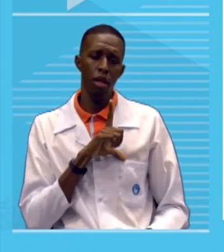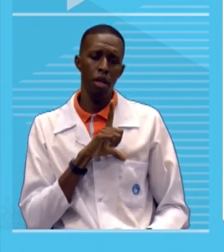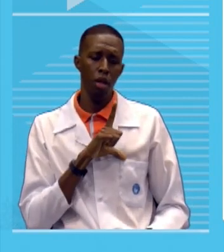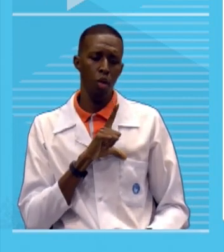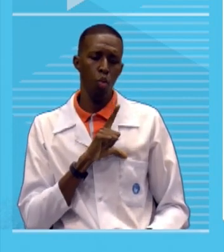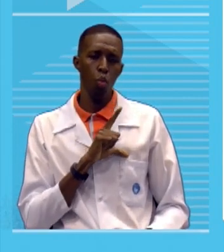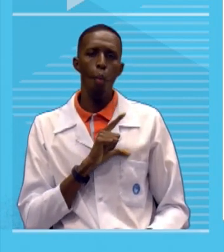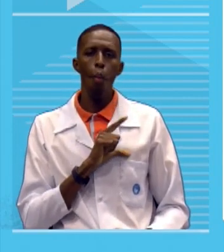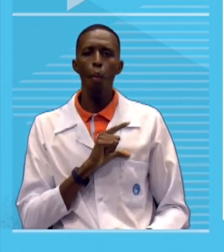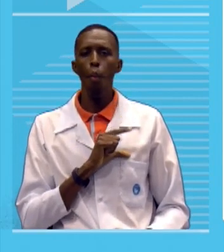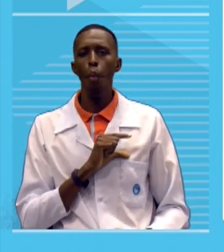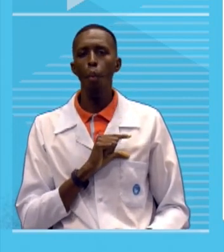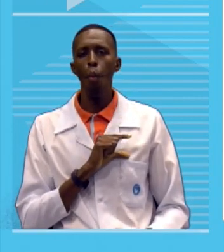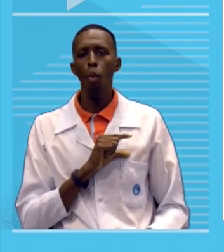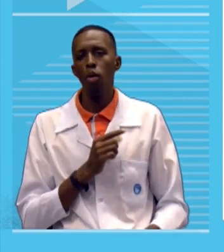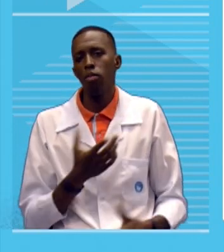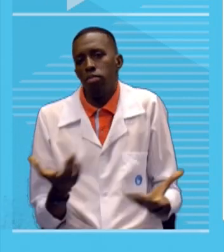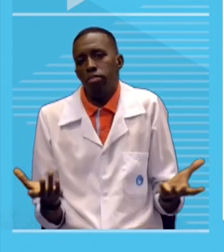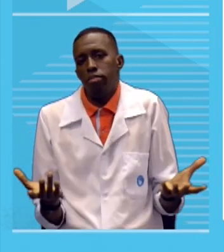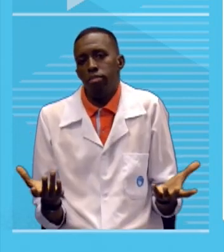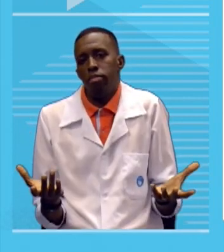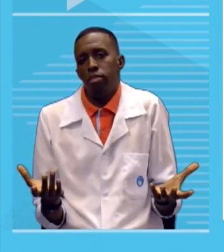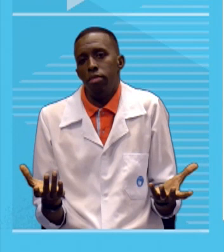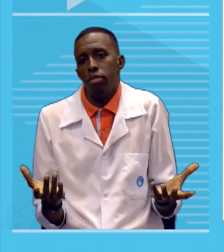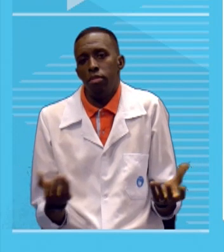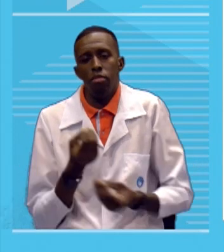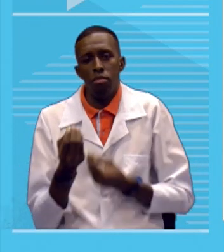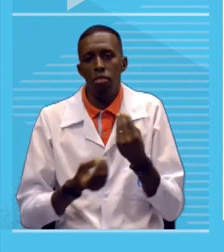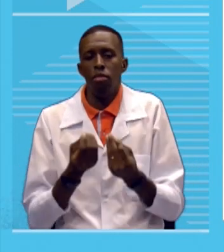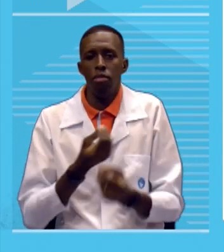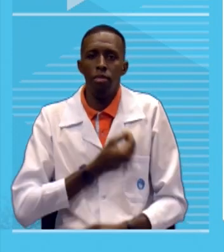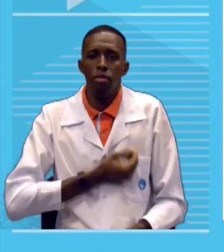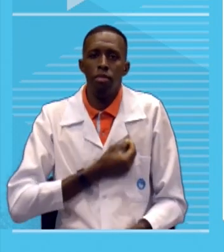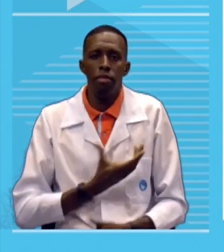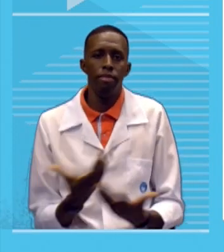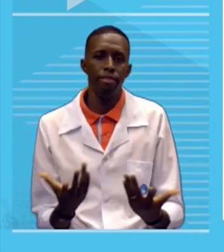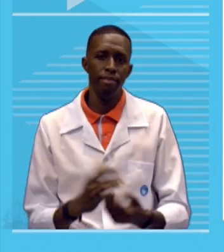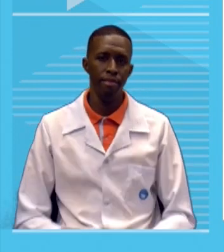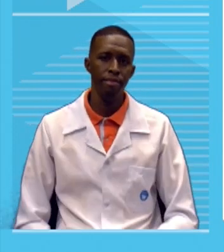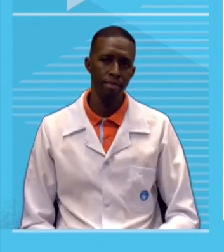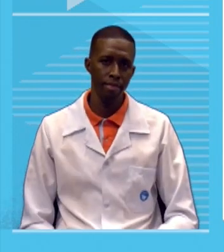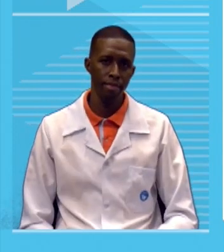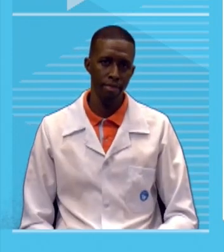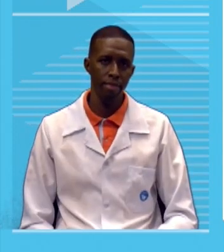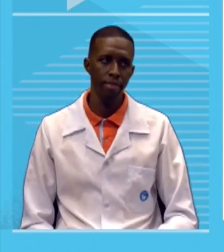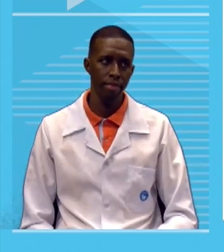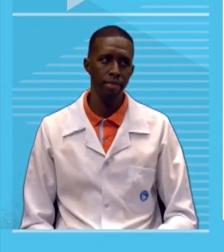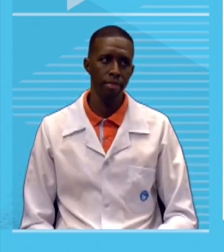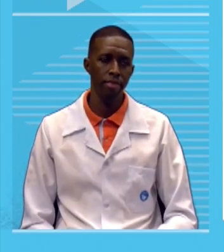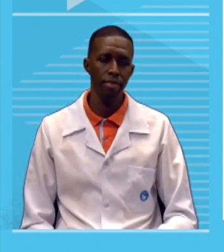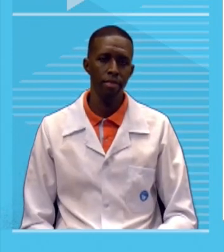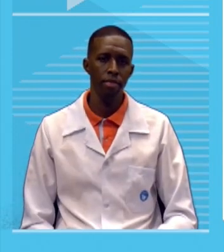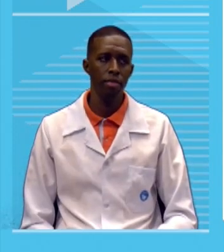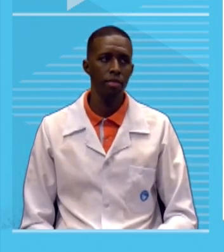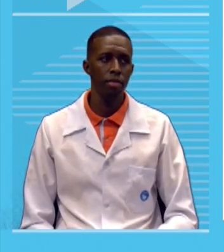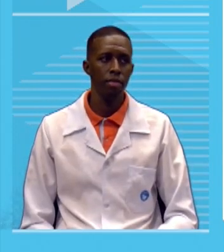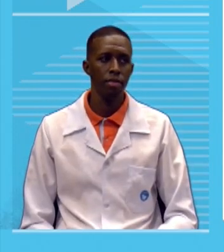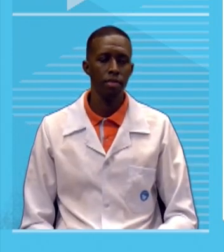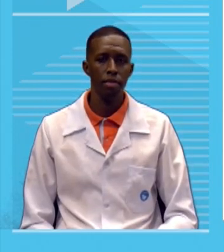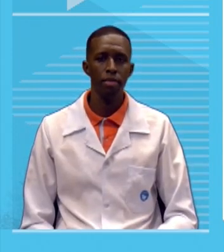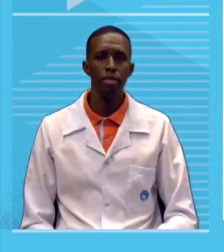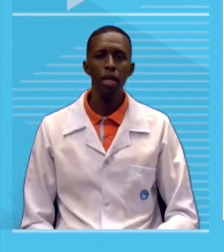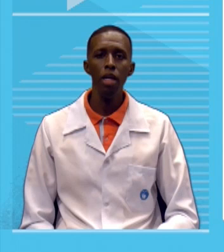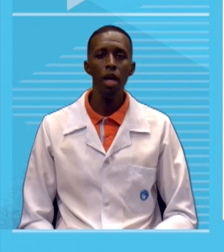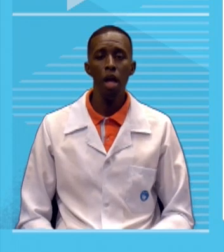nossa história, com a colonização, com a má distribuição de terra também. Então, a gente vê